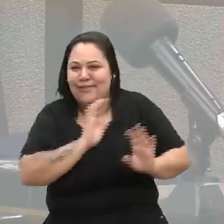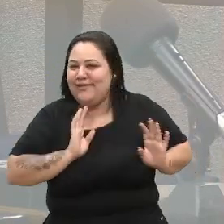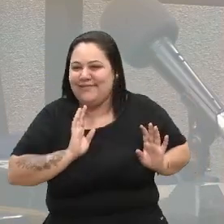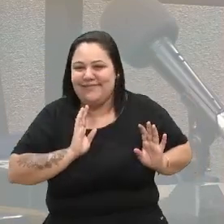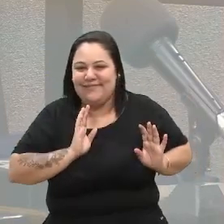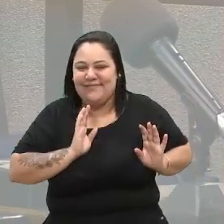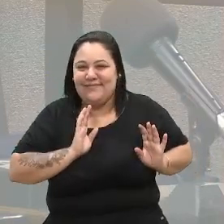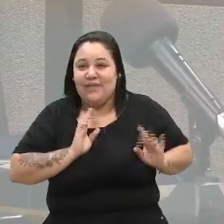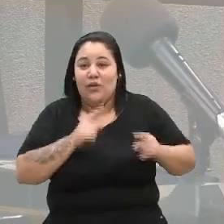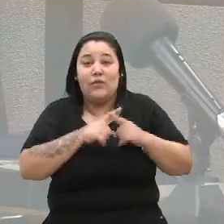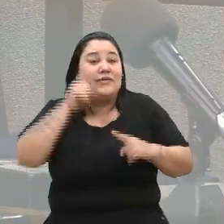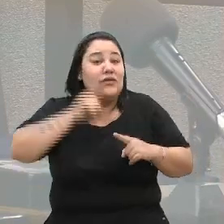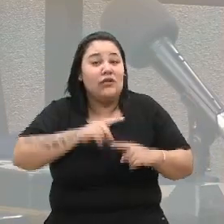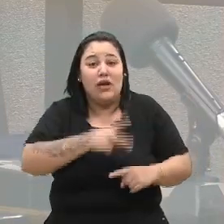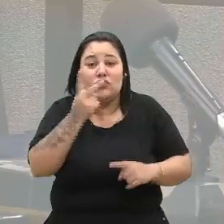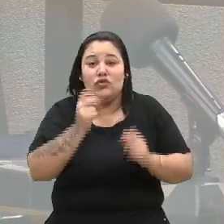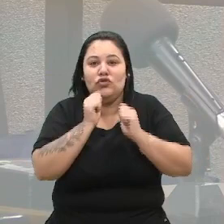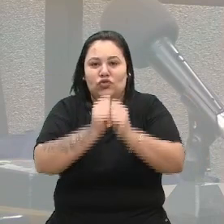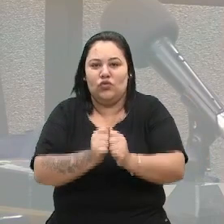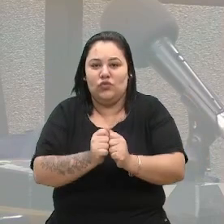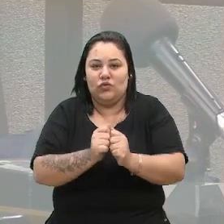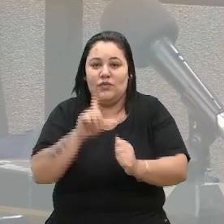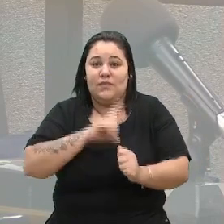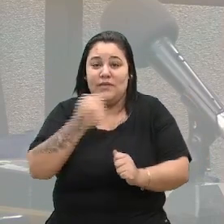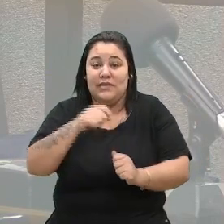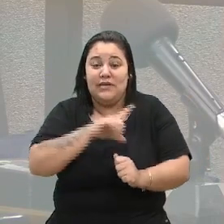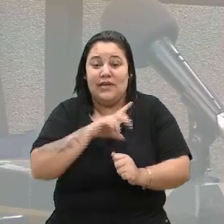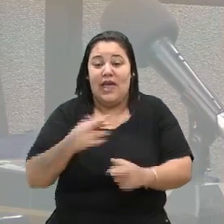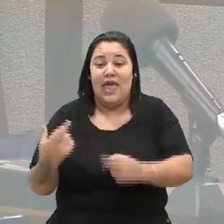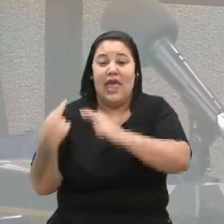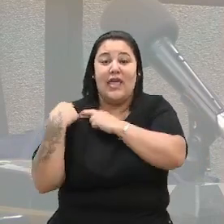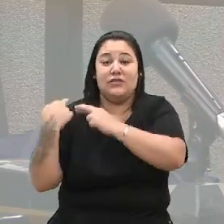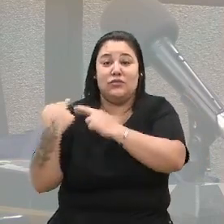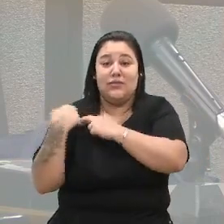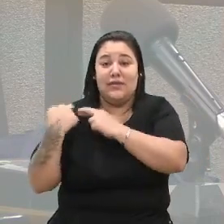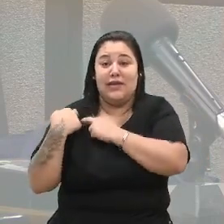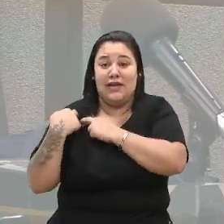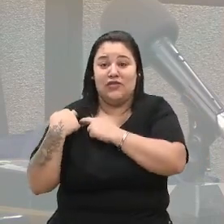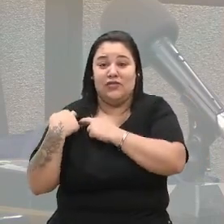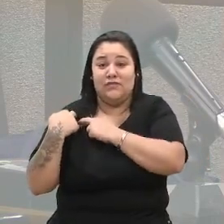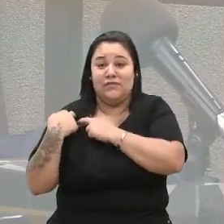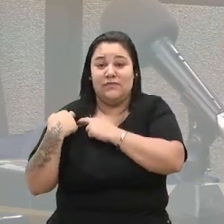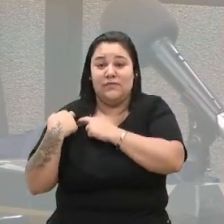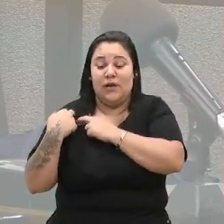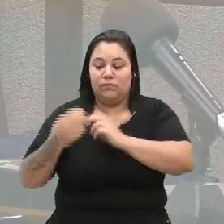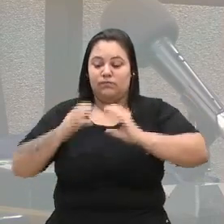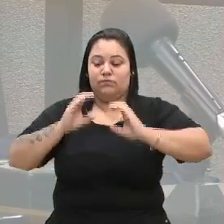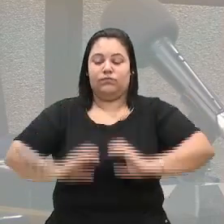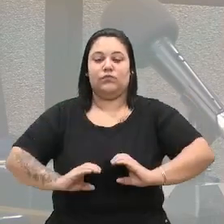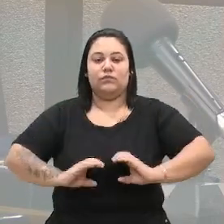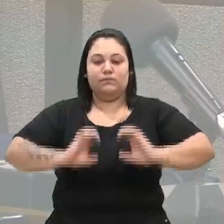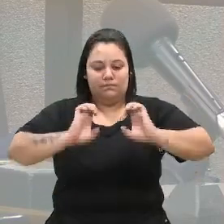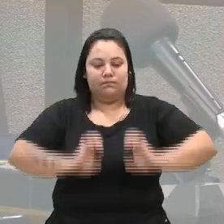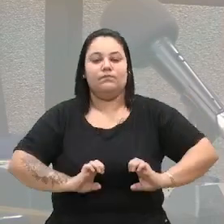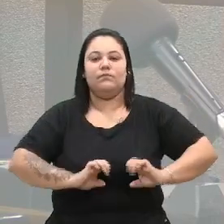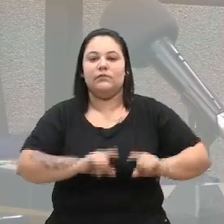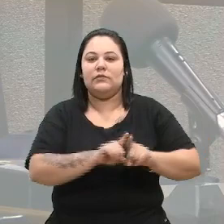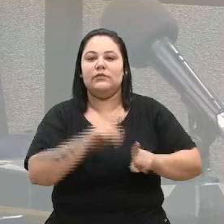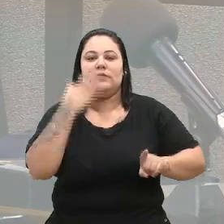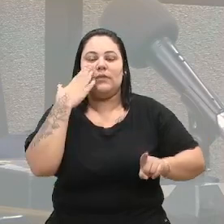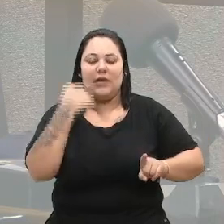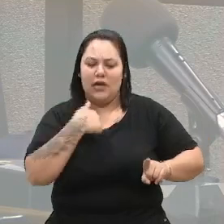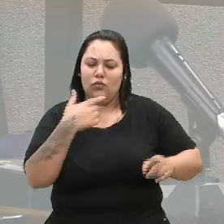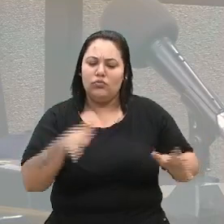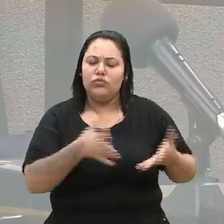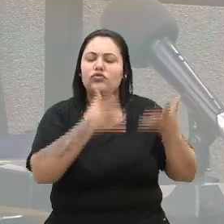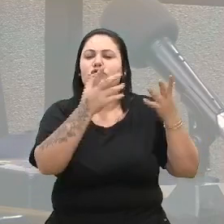ele gera senso de equipe, gera responsabilidade e disciplina, né? Então eu sou entusiasta do esporte também,